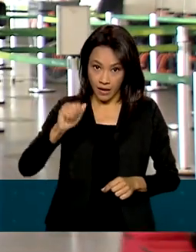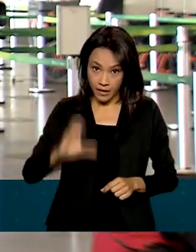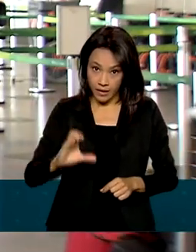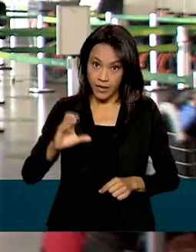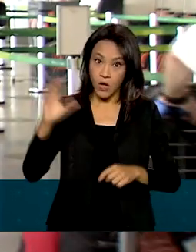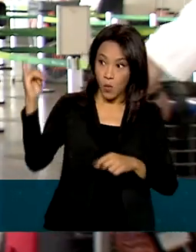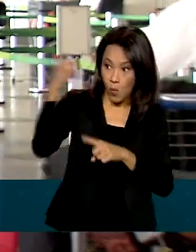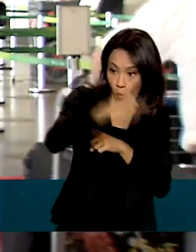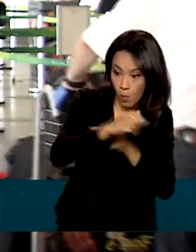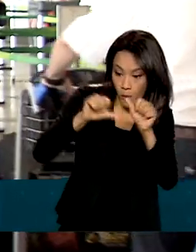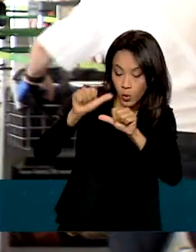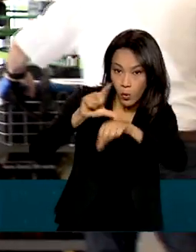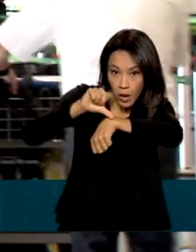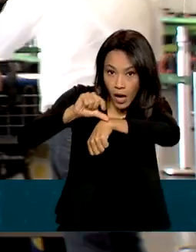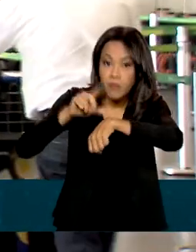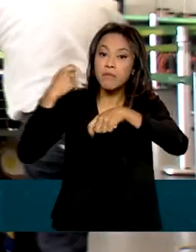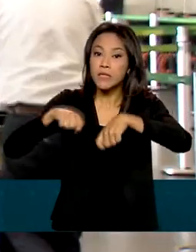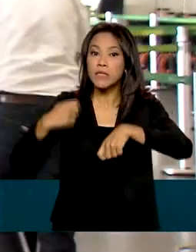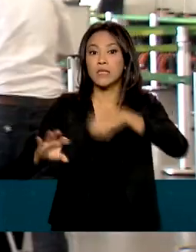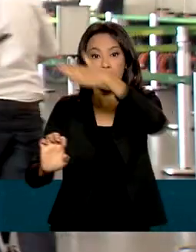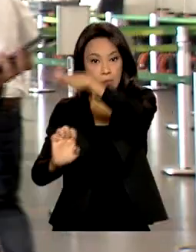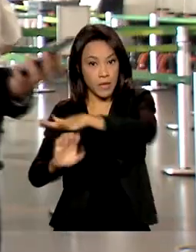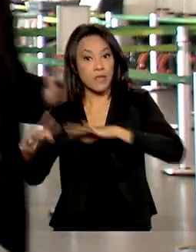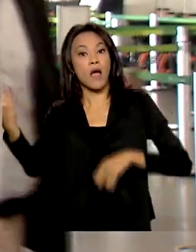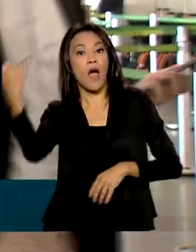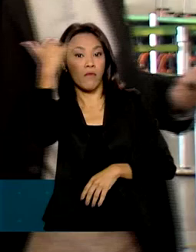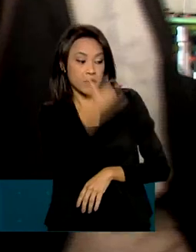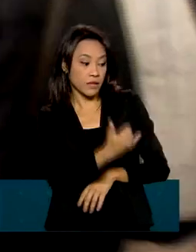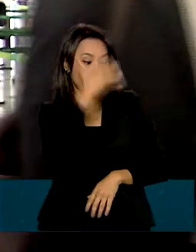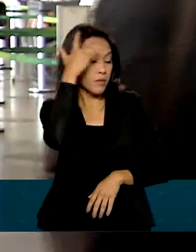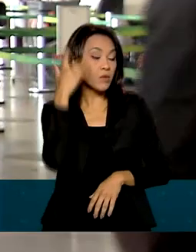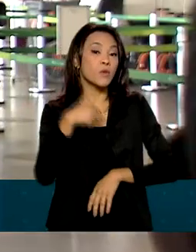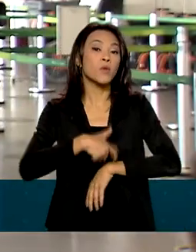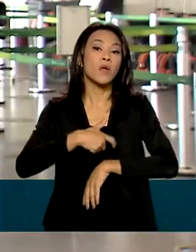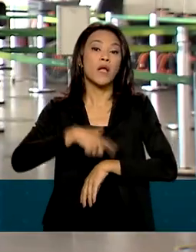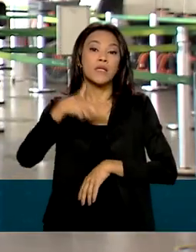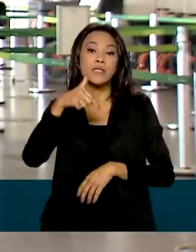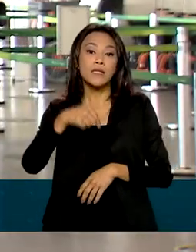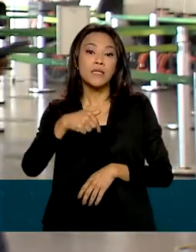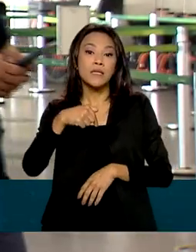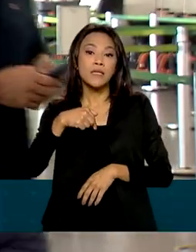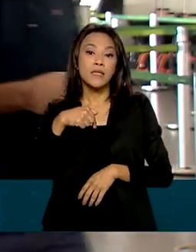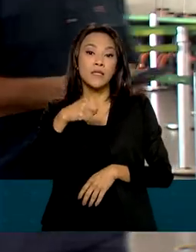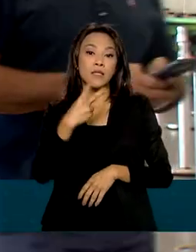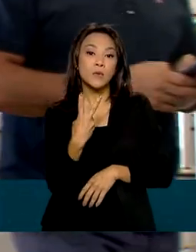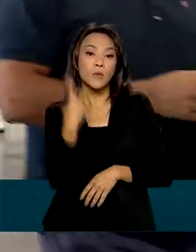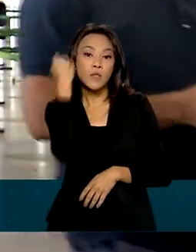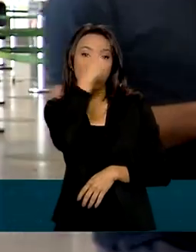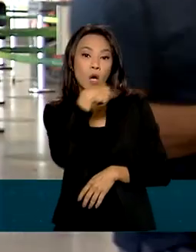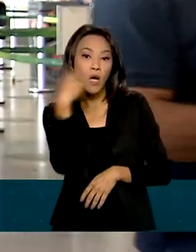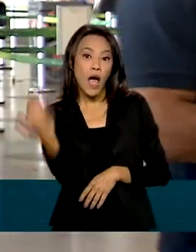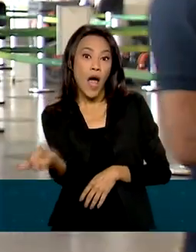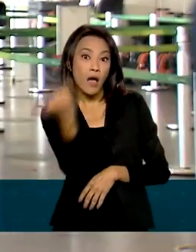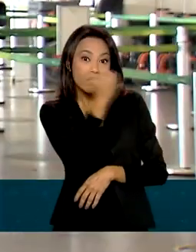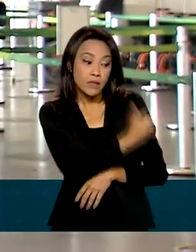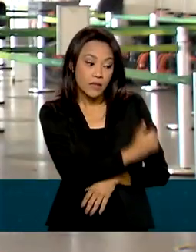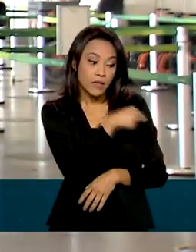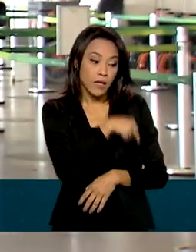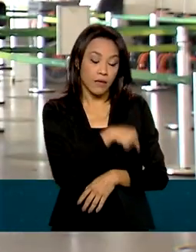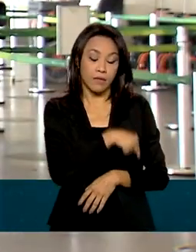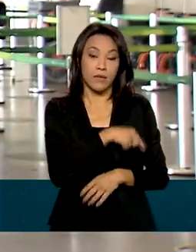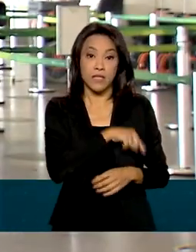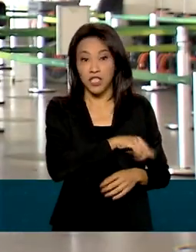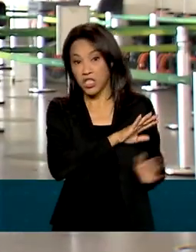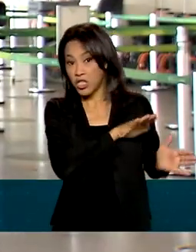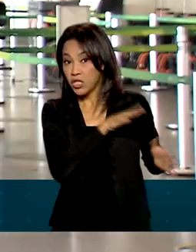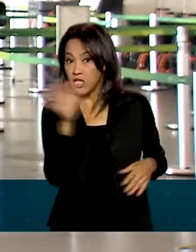empresas aéreas devem comunicar os passageiros com antecedência mínima de 72 horas. Se a alteração do horário de partida ou de chegada